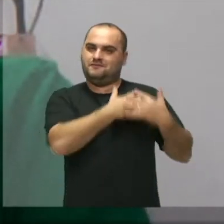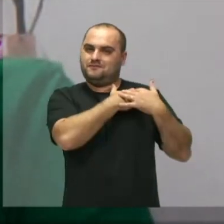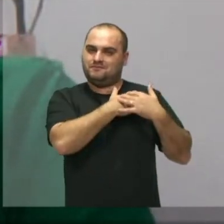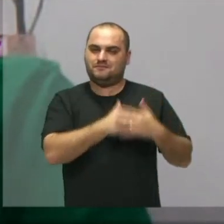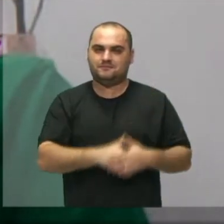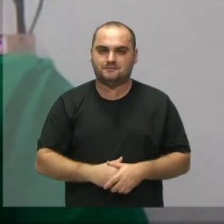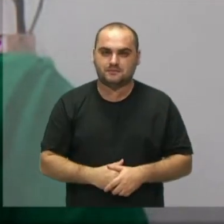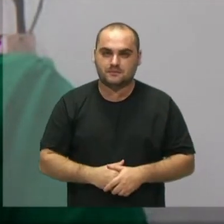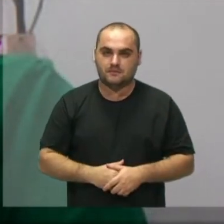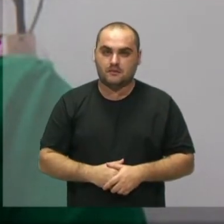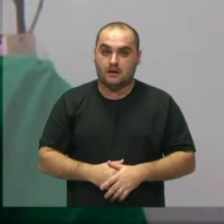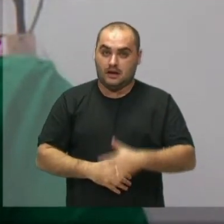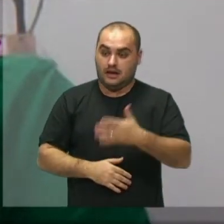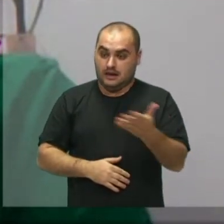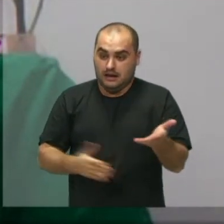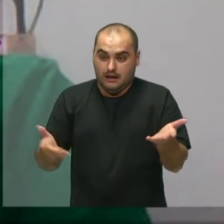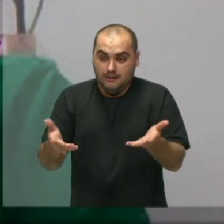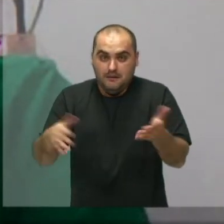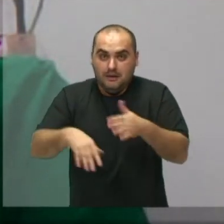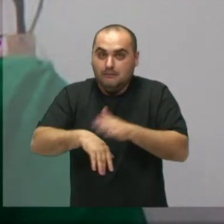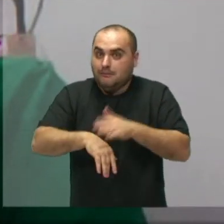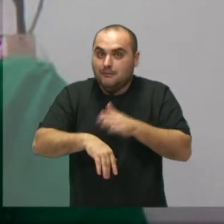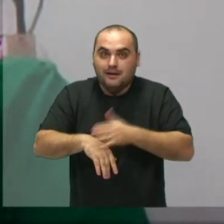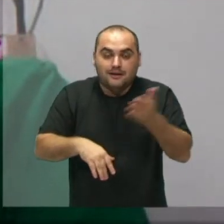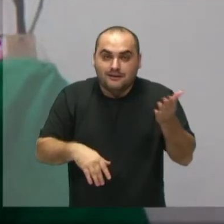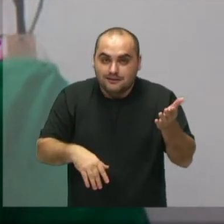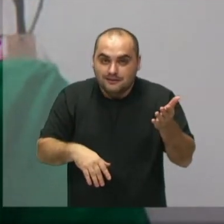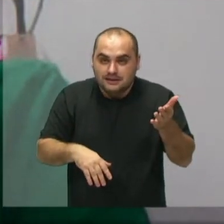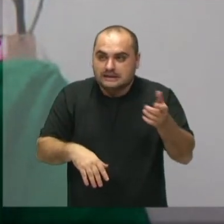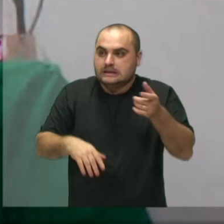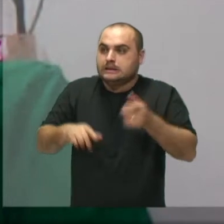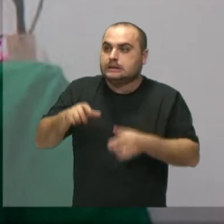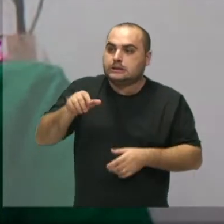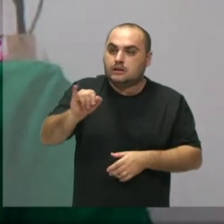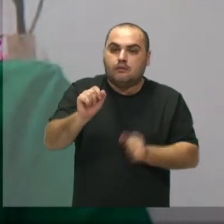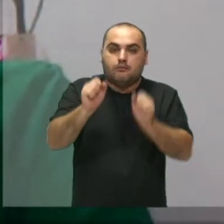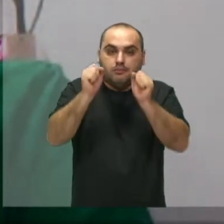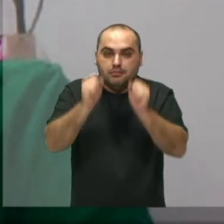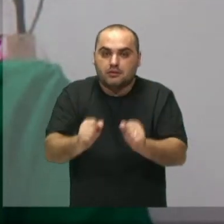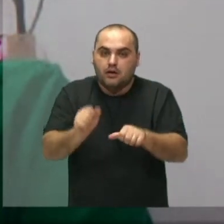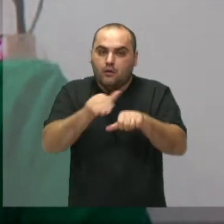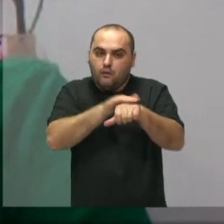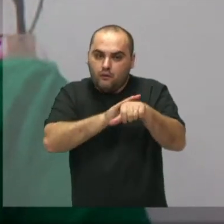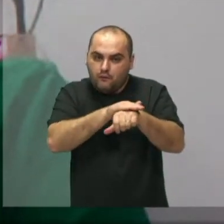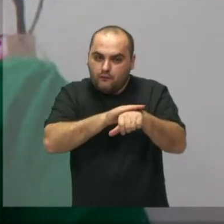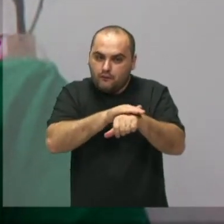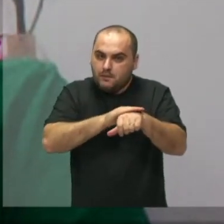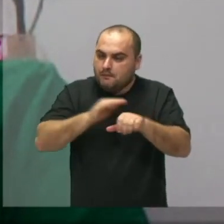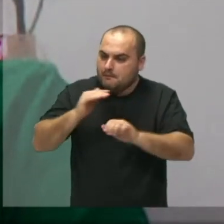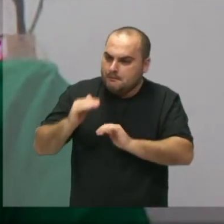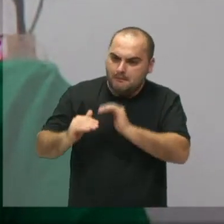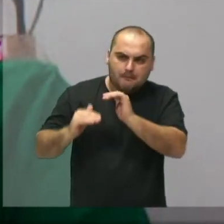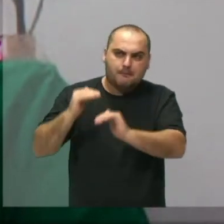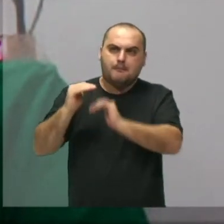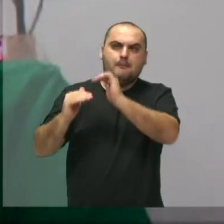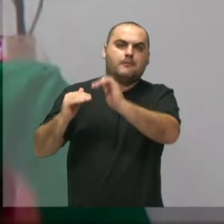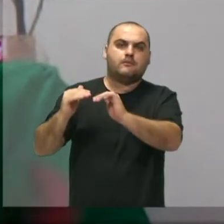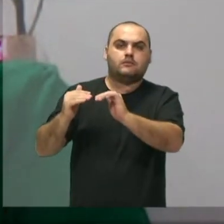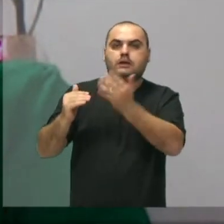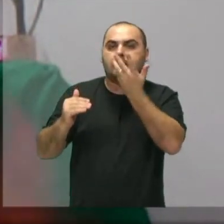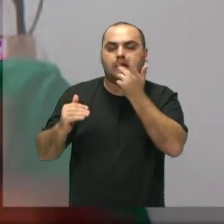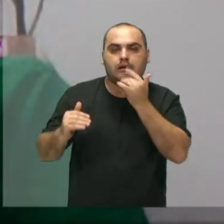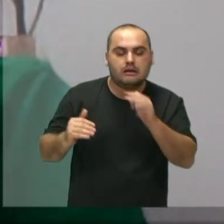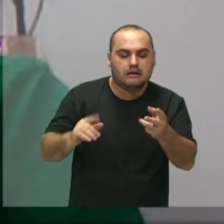E eu acho que agora mais ainda. Então, assim, se a gente puder ampliar ainda mais o trabalho, tanto com criança,